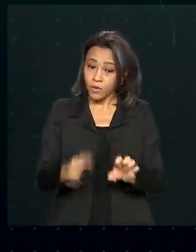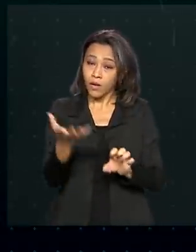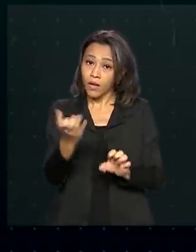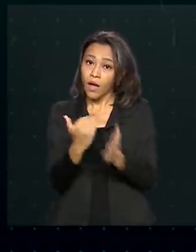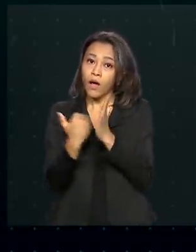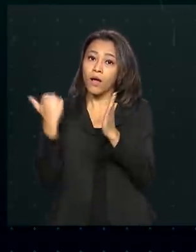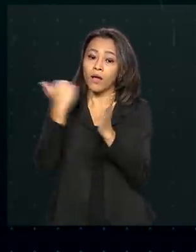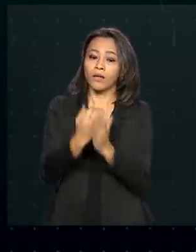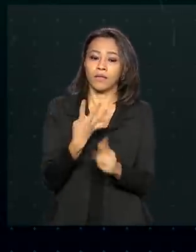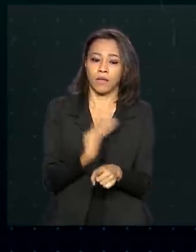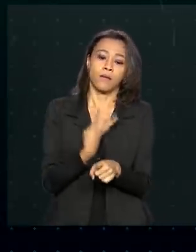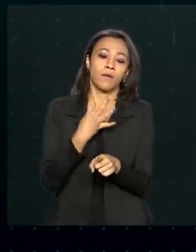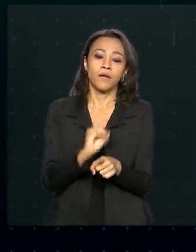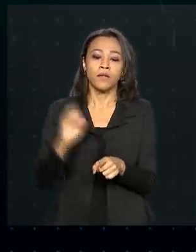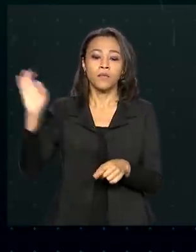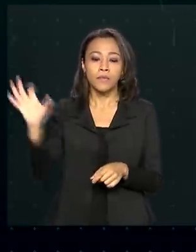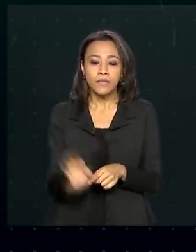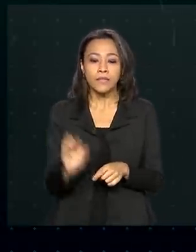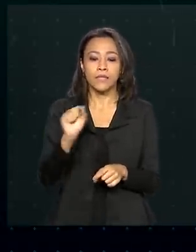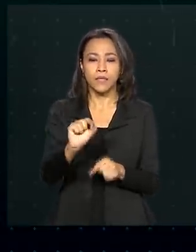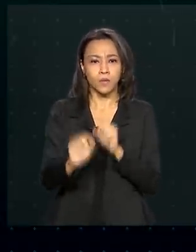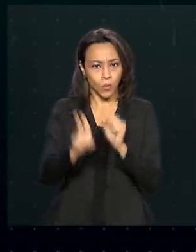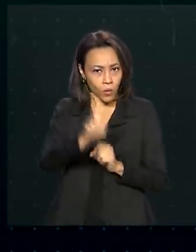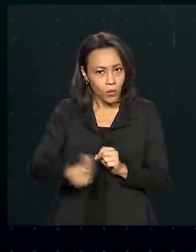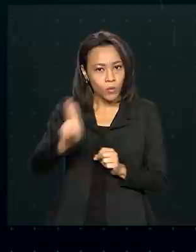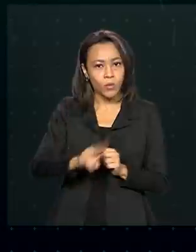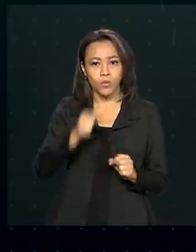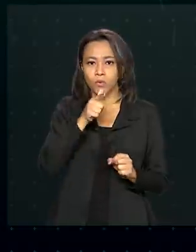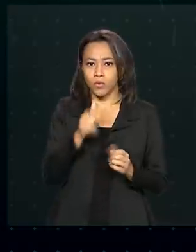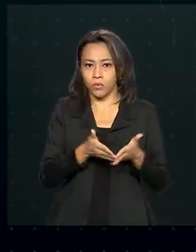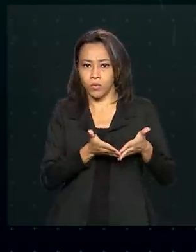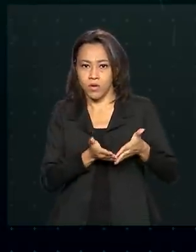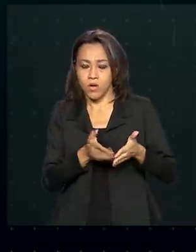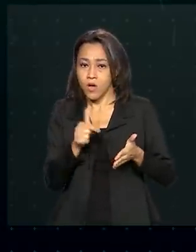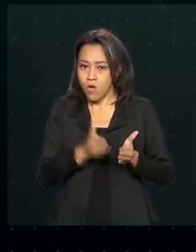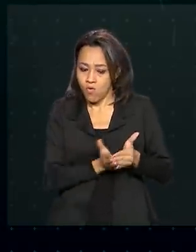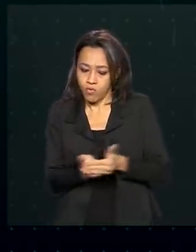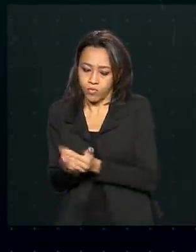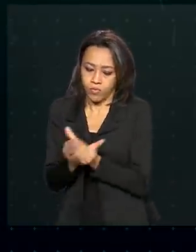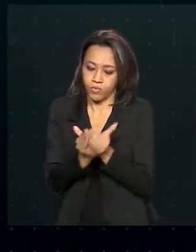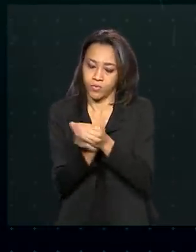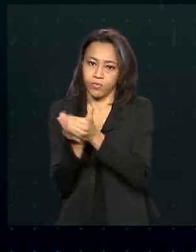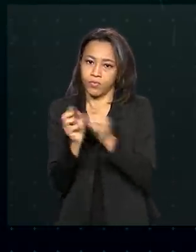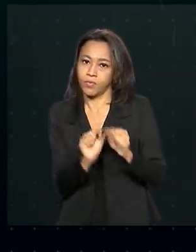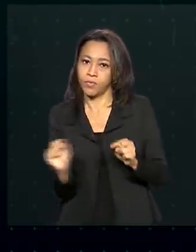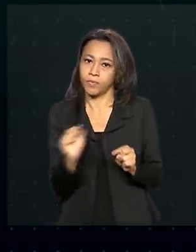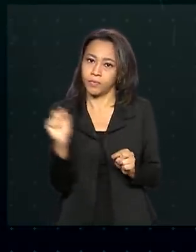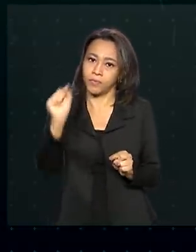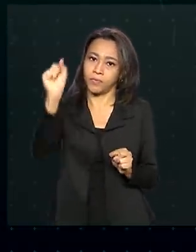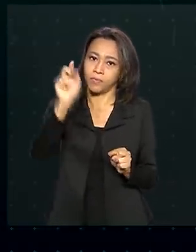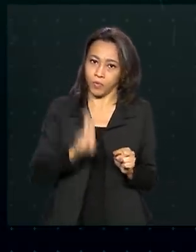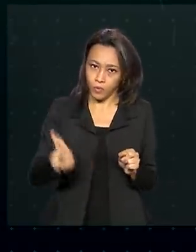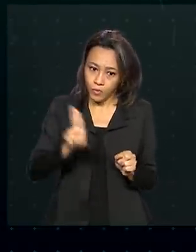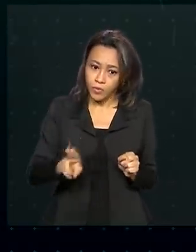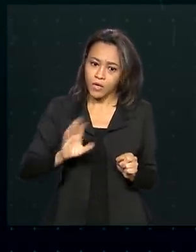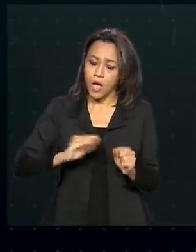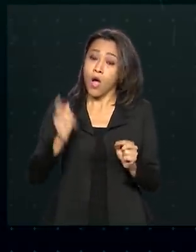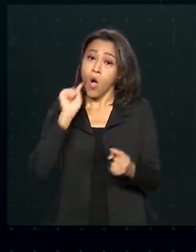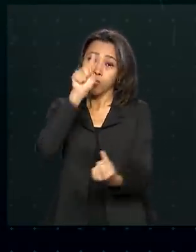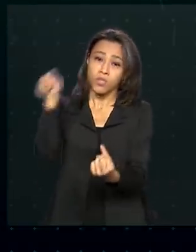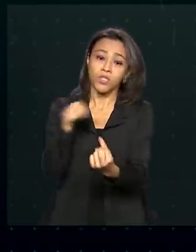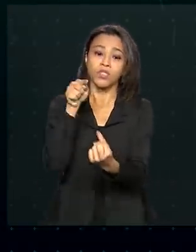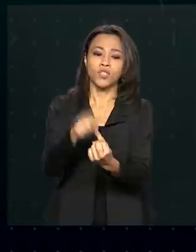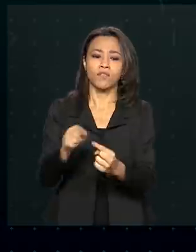40% a capacidade da frota marítima dedicada à cabotagem. A meta é movimentar até 2022